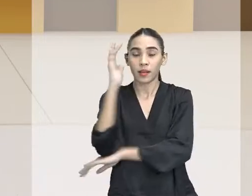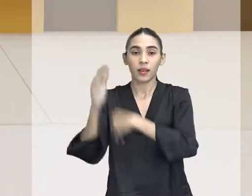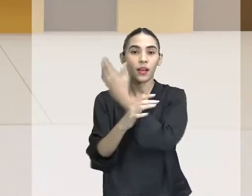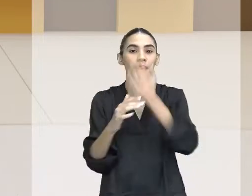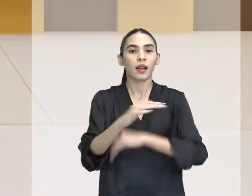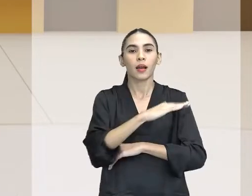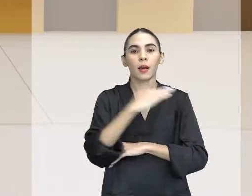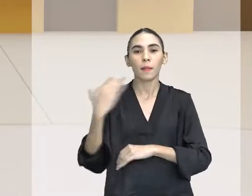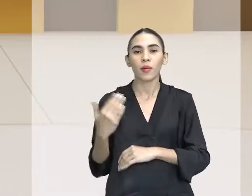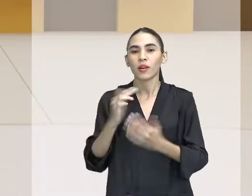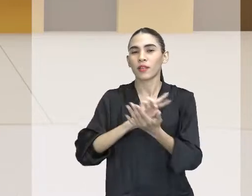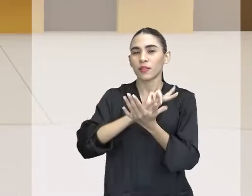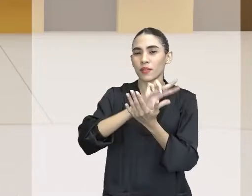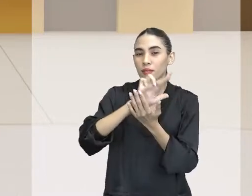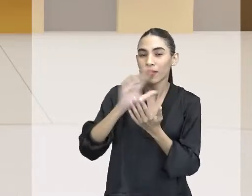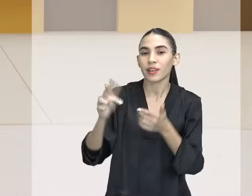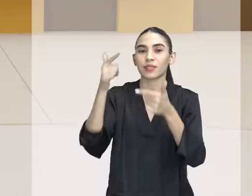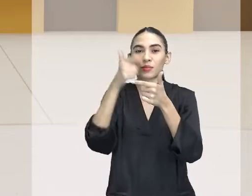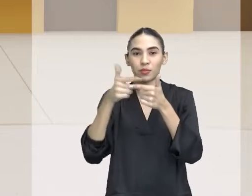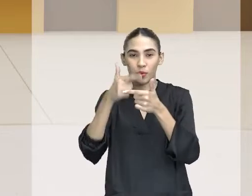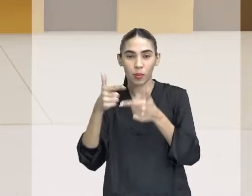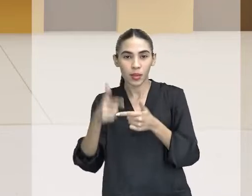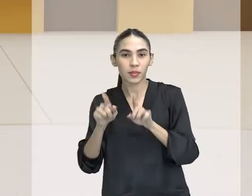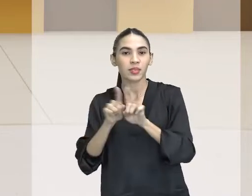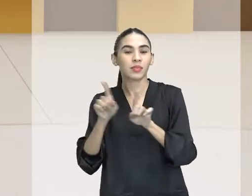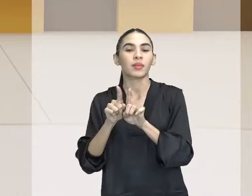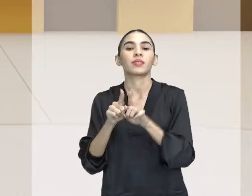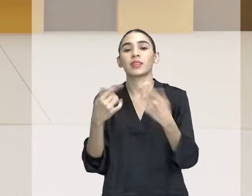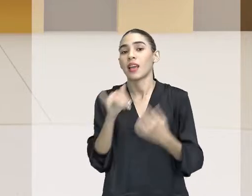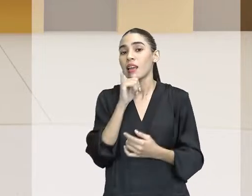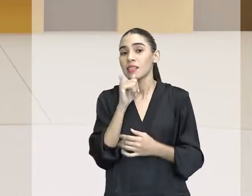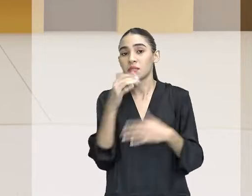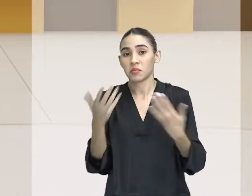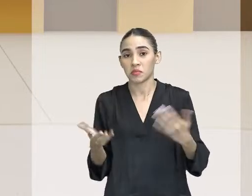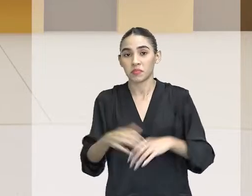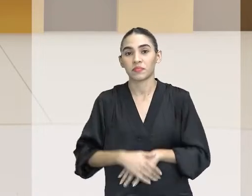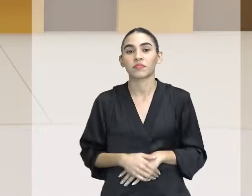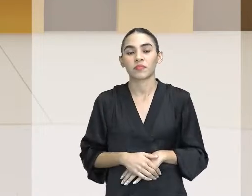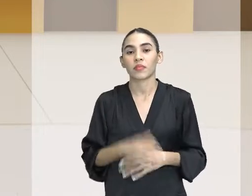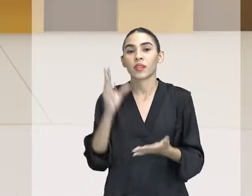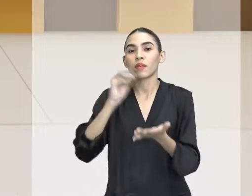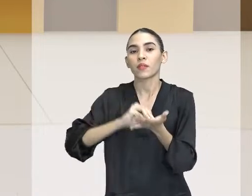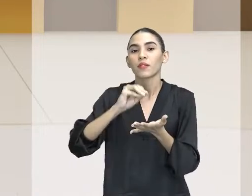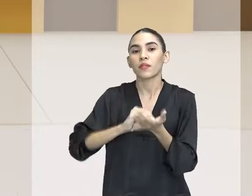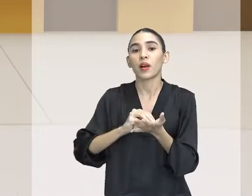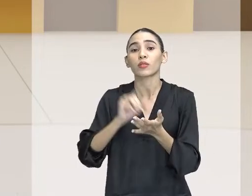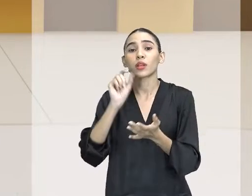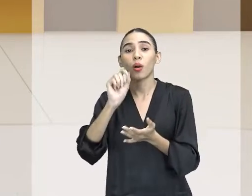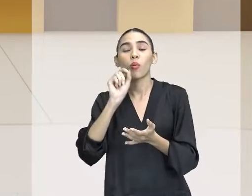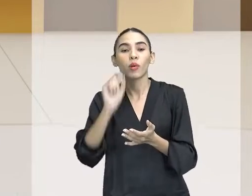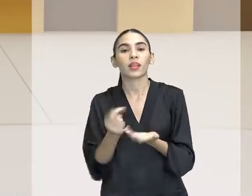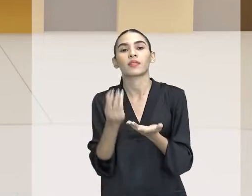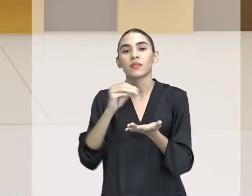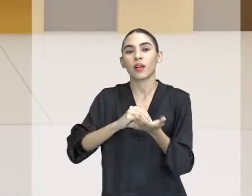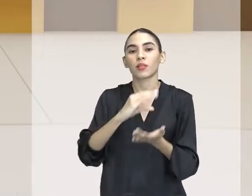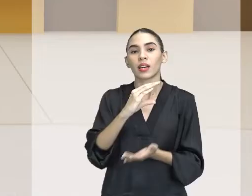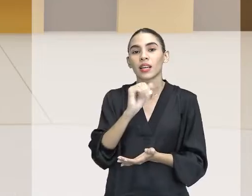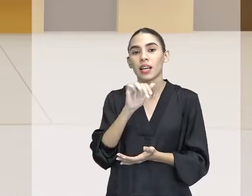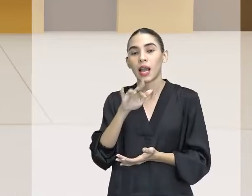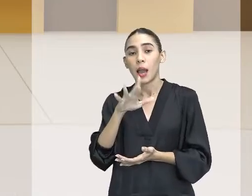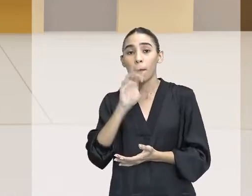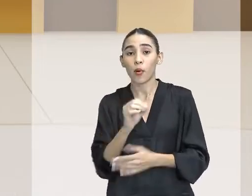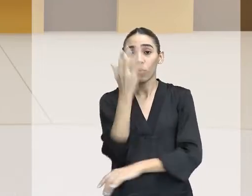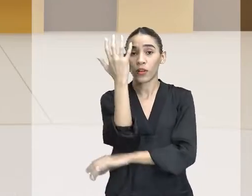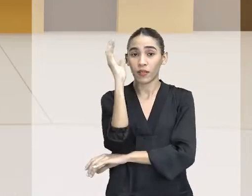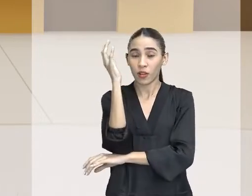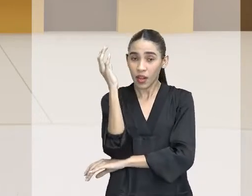pode desencadear diversos outros fenômenos, né? Como, por exemplo, a falta desse sequestro aí de carbono, né? Que a floresta